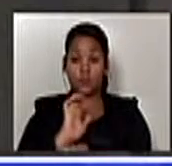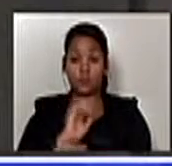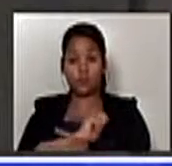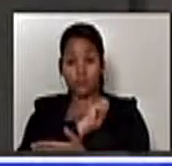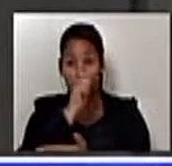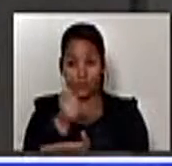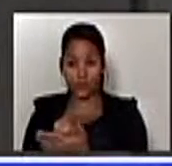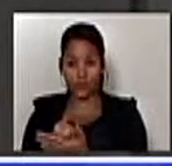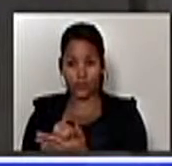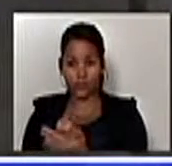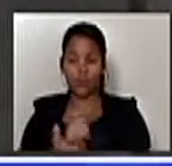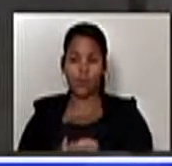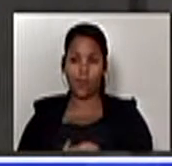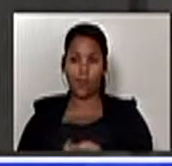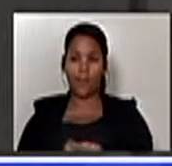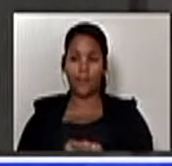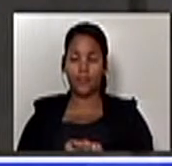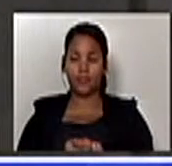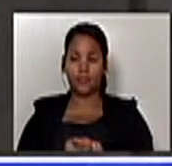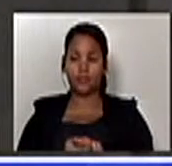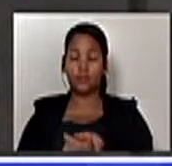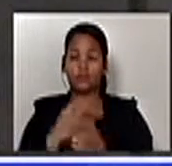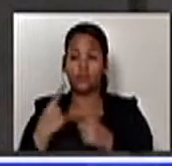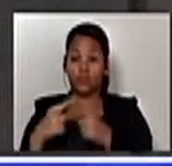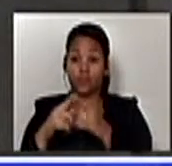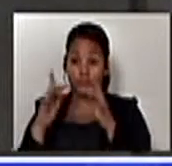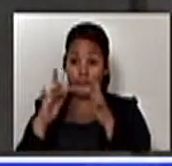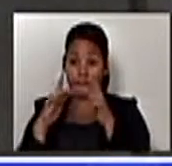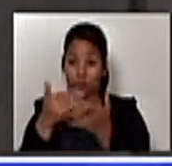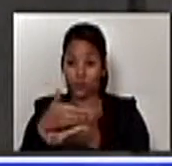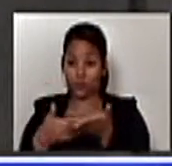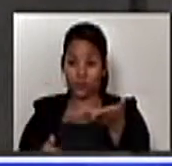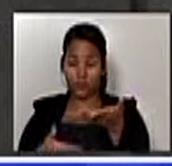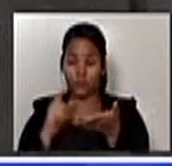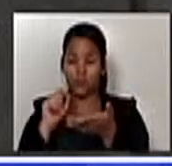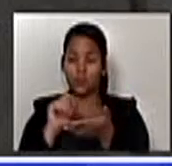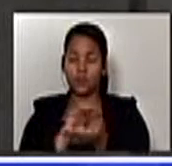pelo contrato, o BNDES ficou responsável por fazer o leilão